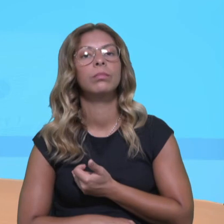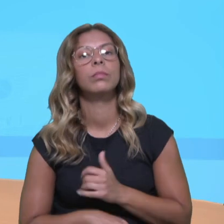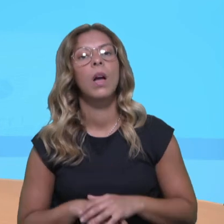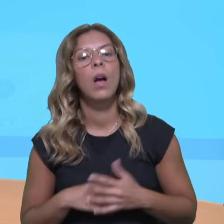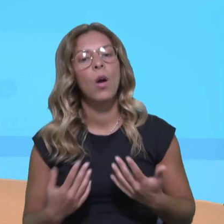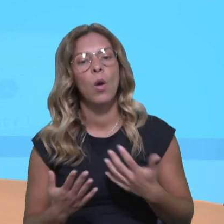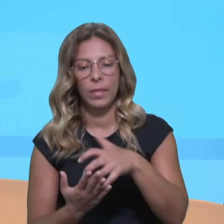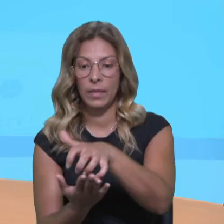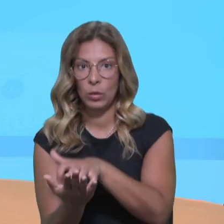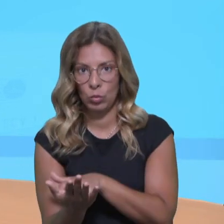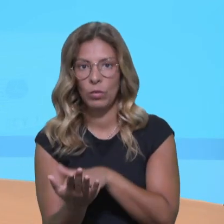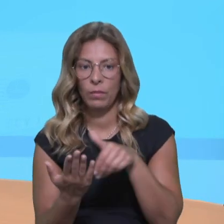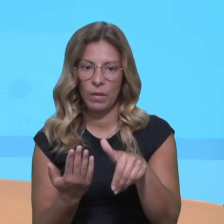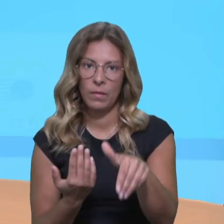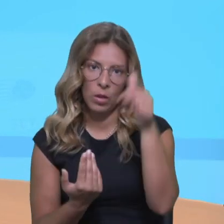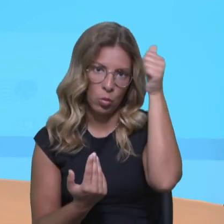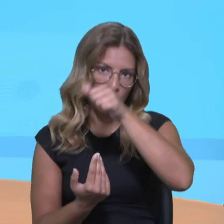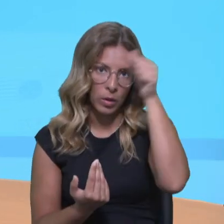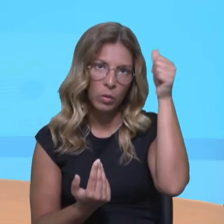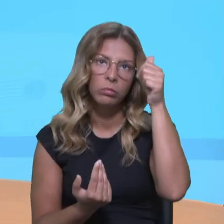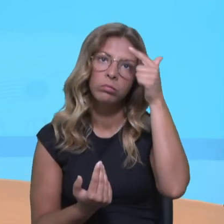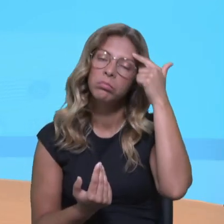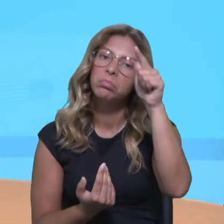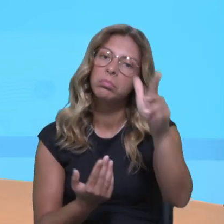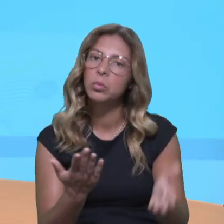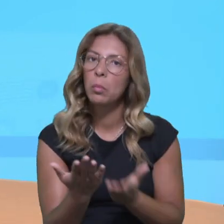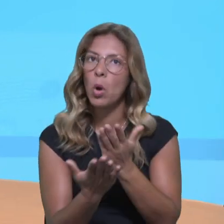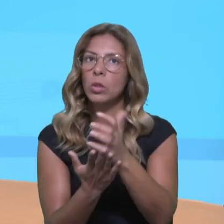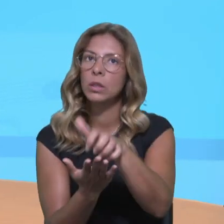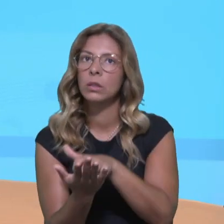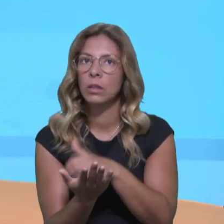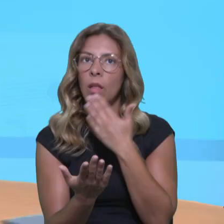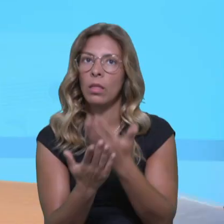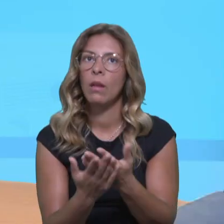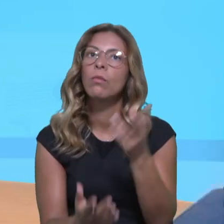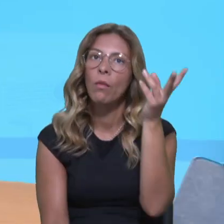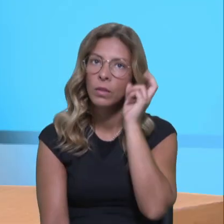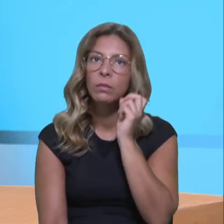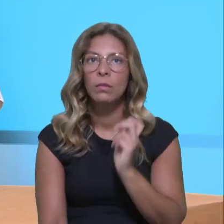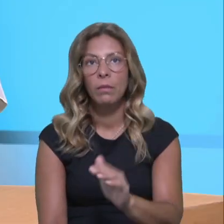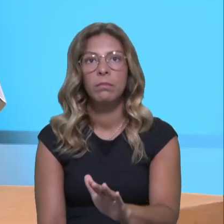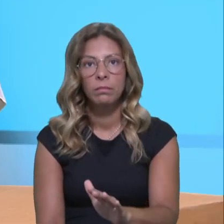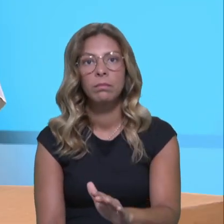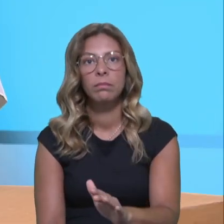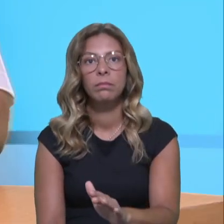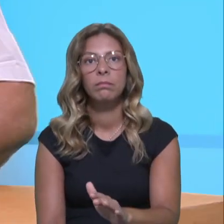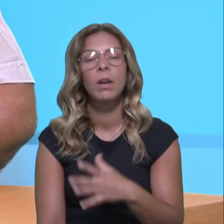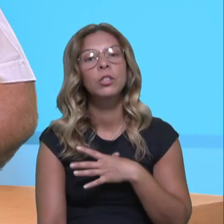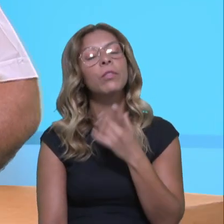nomeadamente, que nós ouvimos neste domingo. Qual é a proposta que nos faz esse texto? Que mensagem ele nos deixa? Vamos ouvir? Para já ainda não, mas